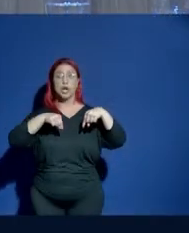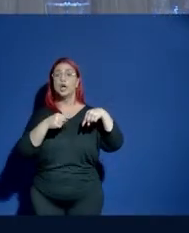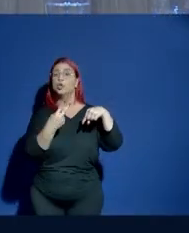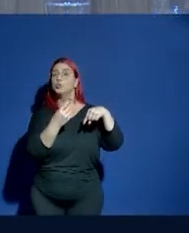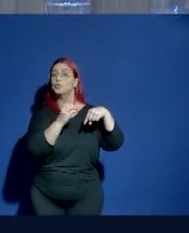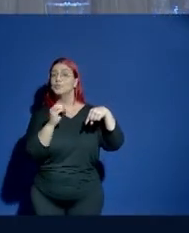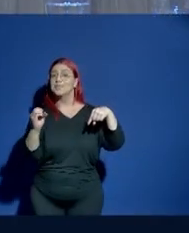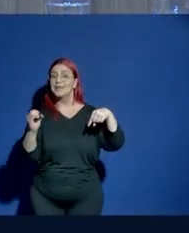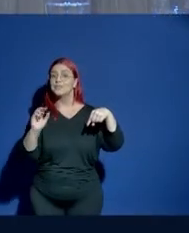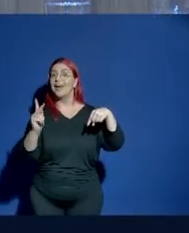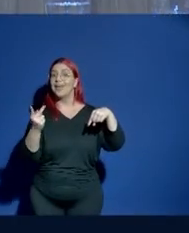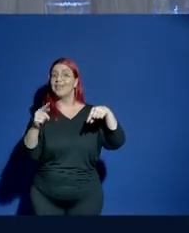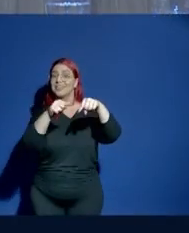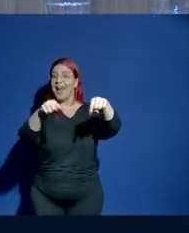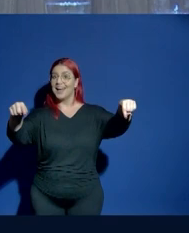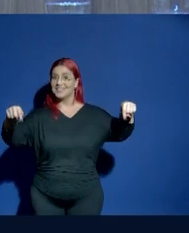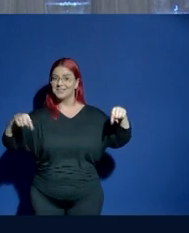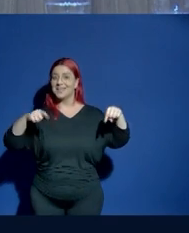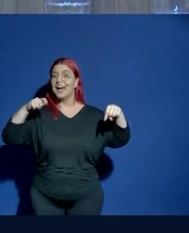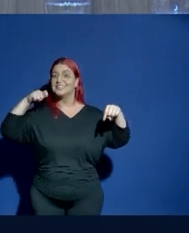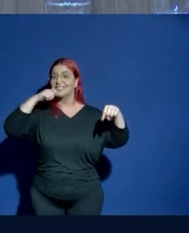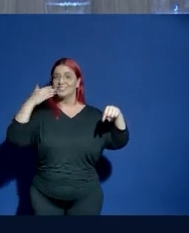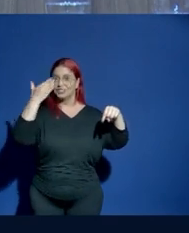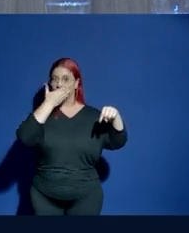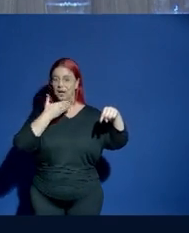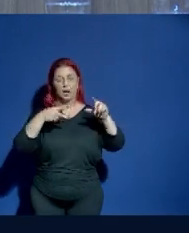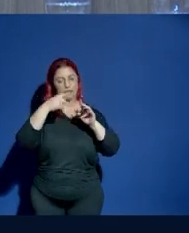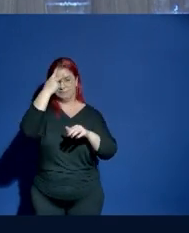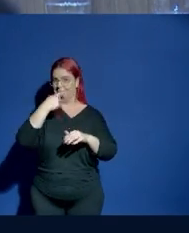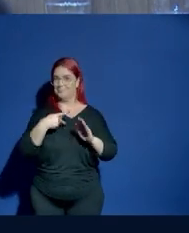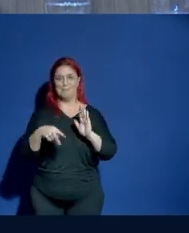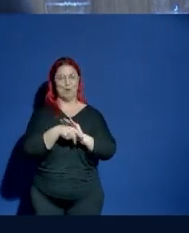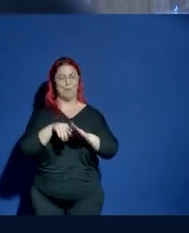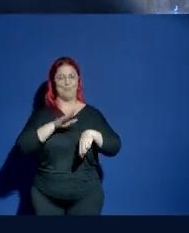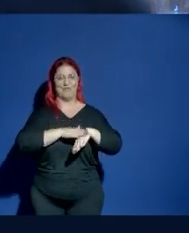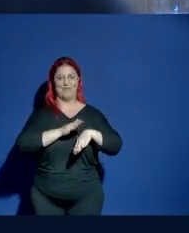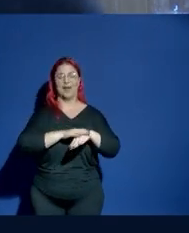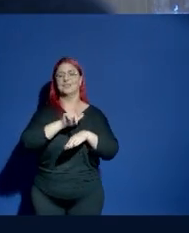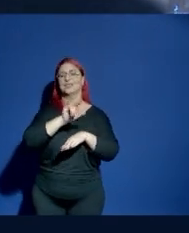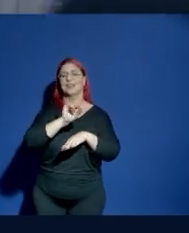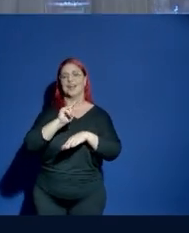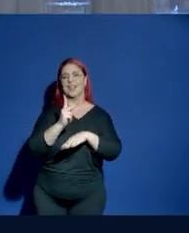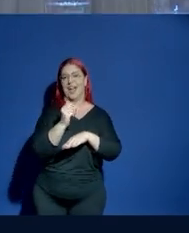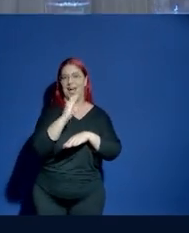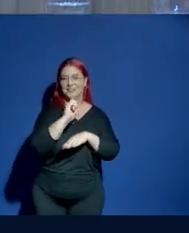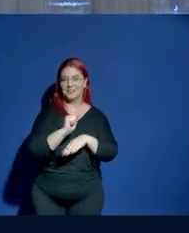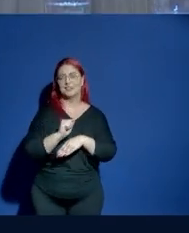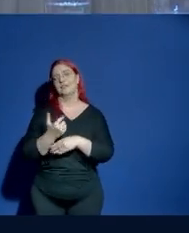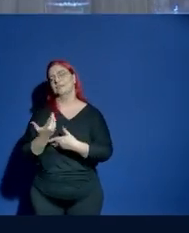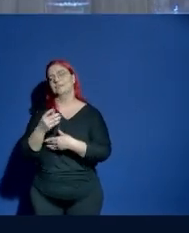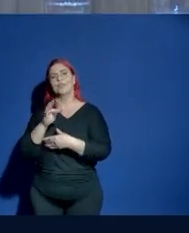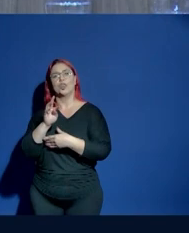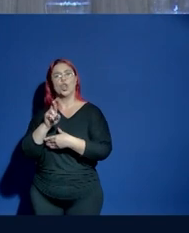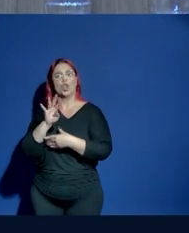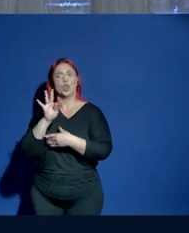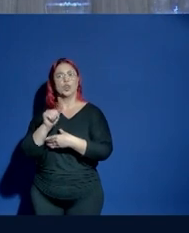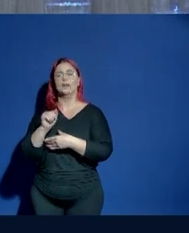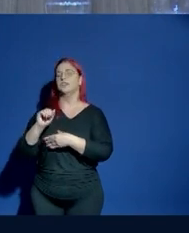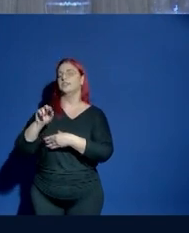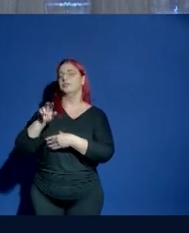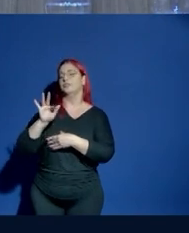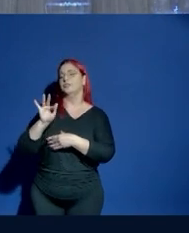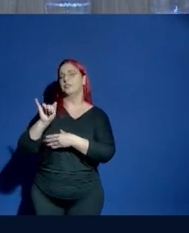é suprido com os nossos próprios produtos vinhaça torta de filtro especialmente